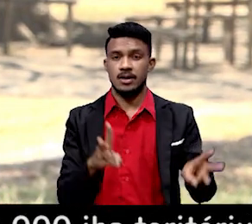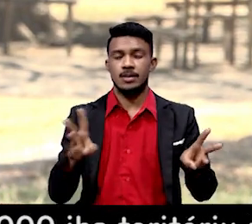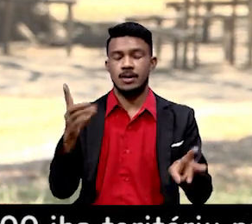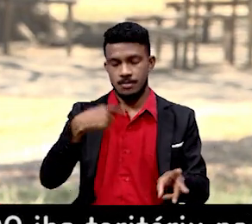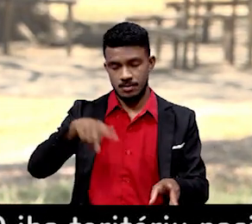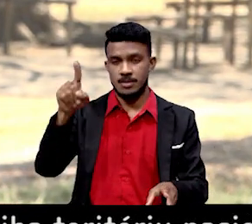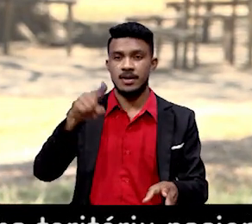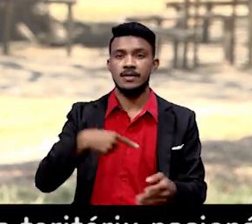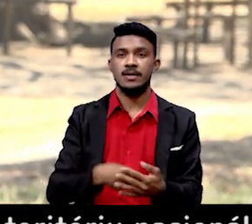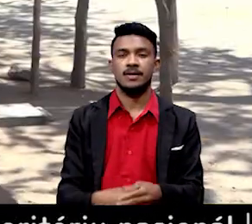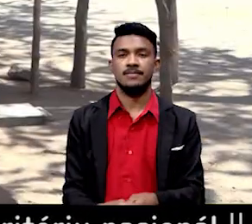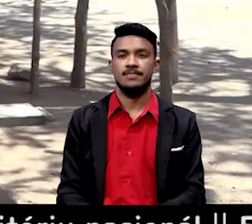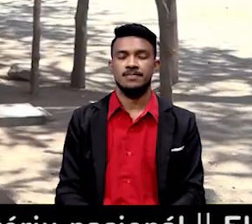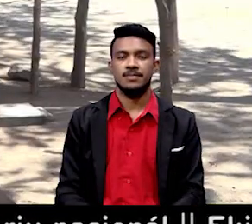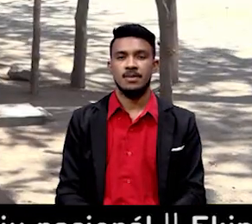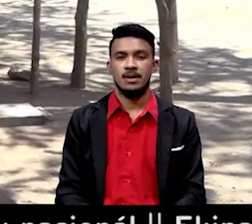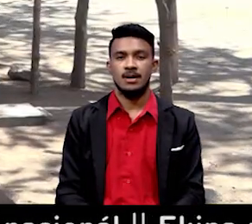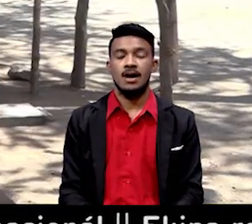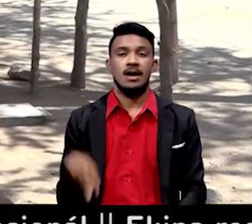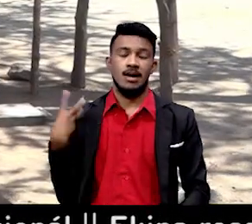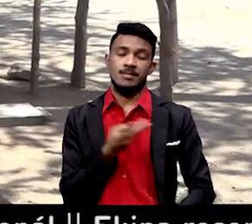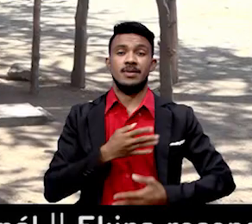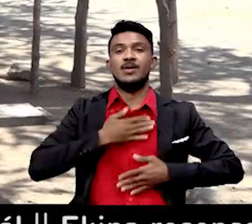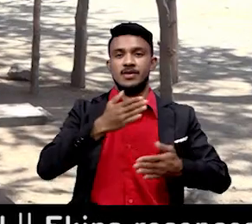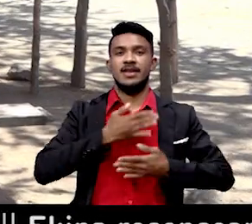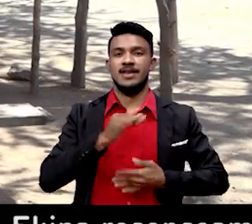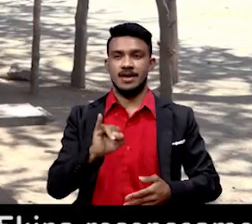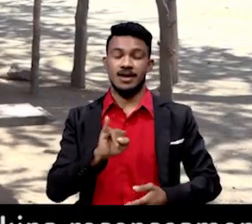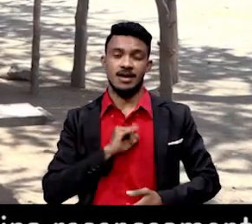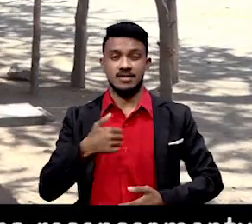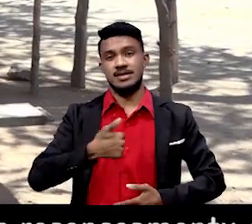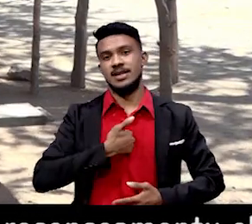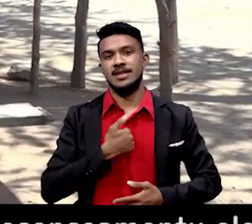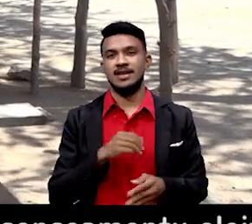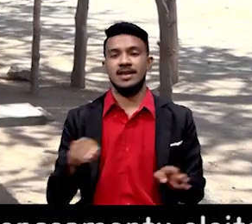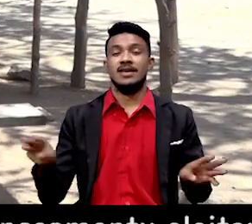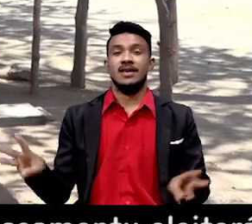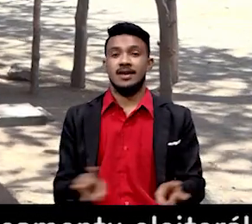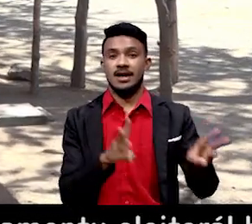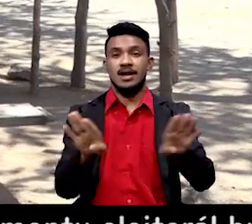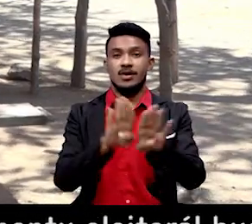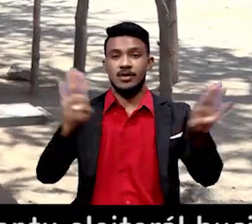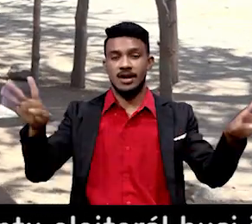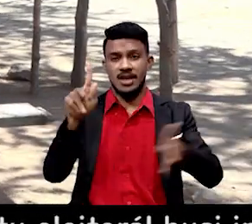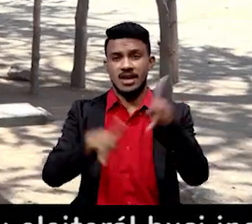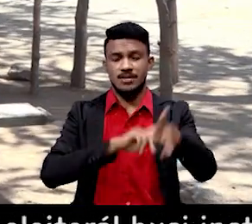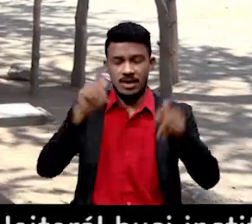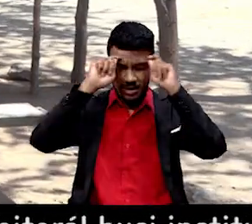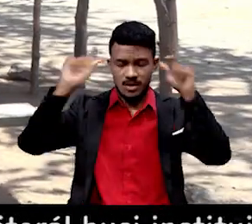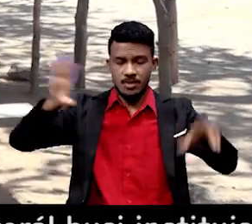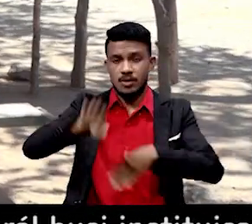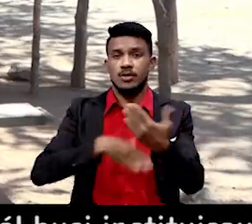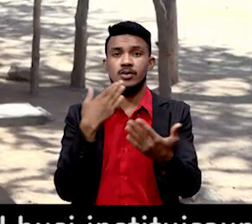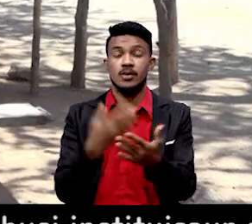no momento bom mãe né gan a mim contente ai eu sinto que dar an loque população toma que Timor laran de lalu mau imoto tu